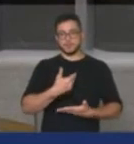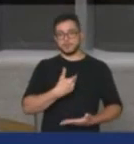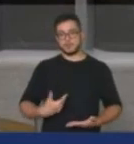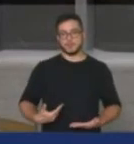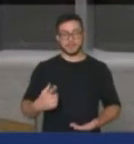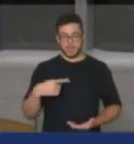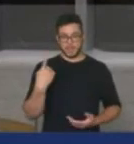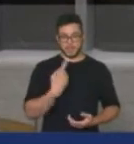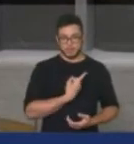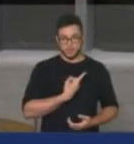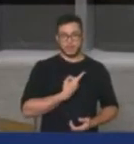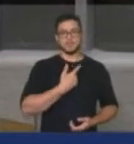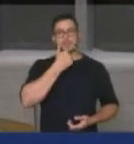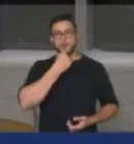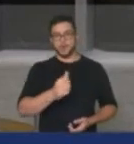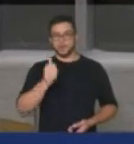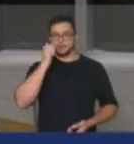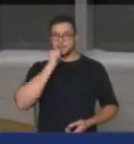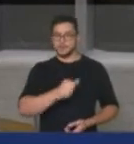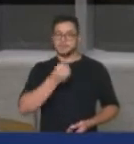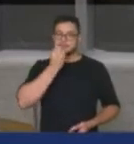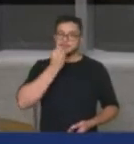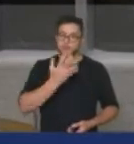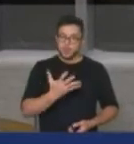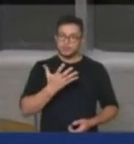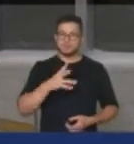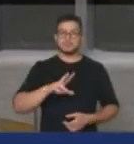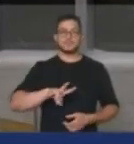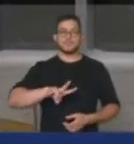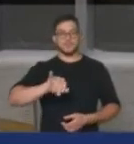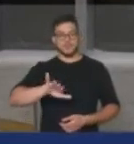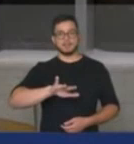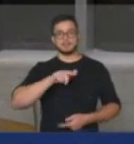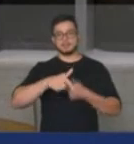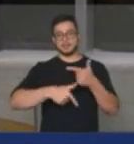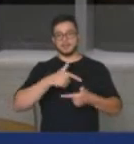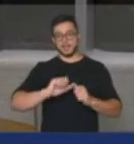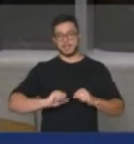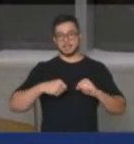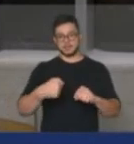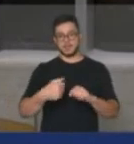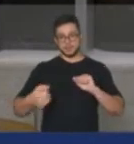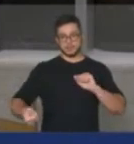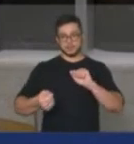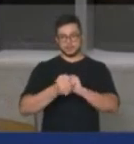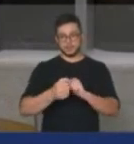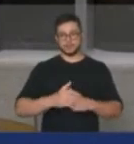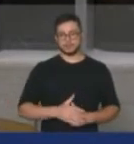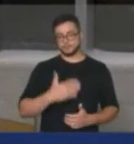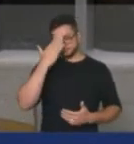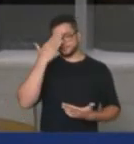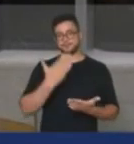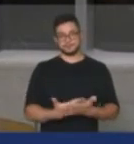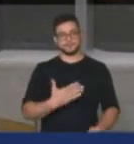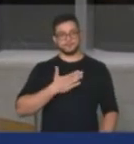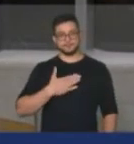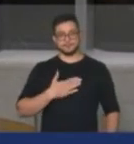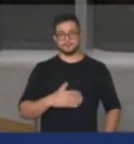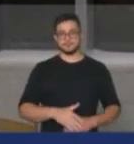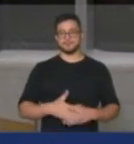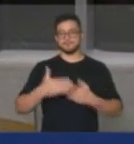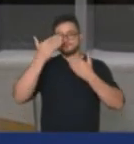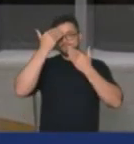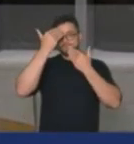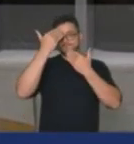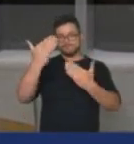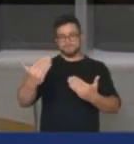de bem que defendem o interesse da maioria que mais precisa. Contem comigo. Muito obrigado, presidente. Será uma honra